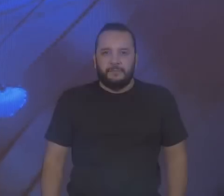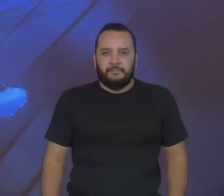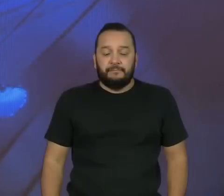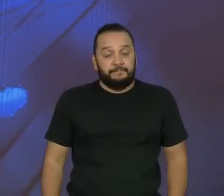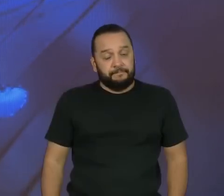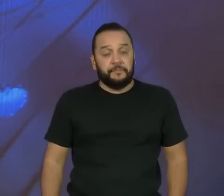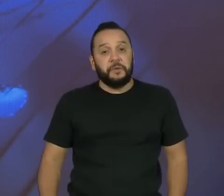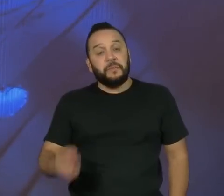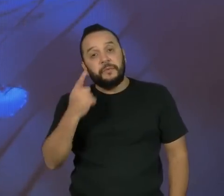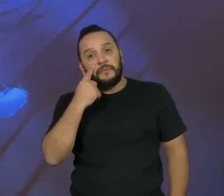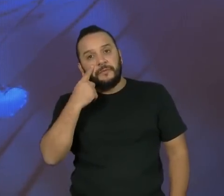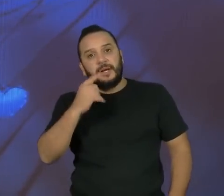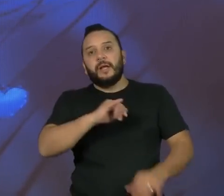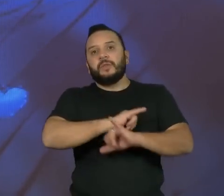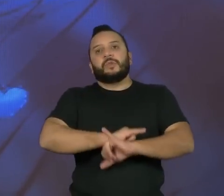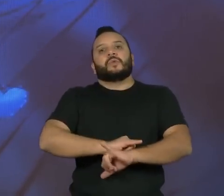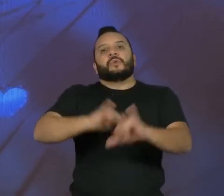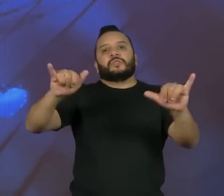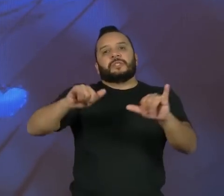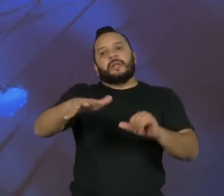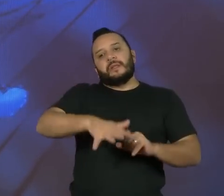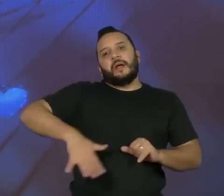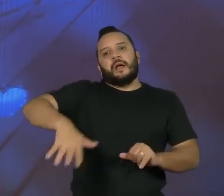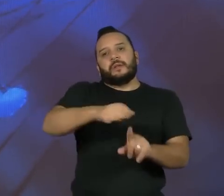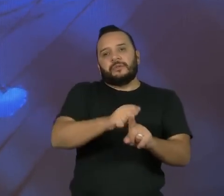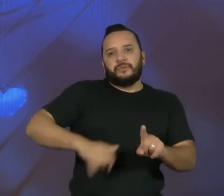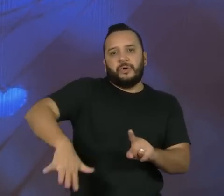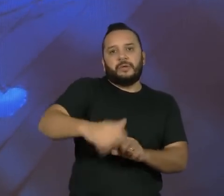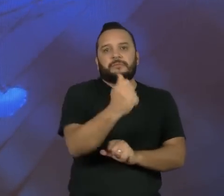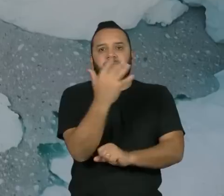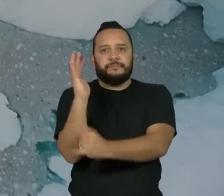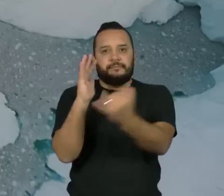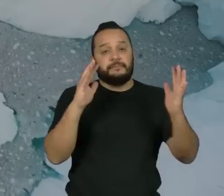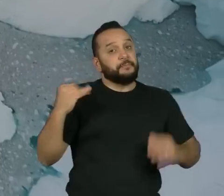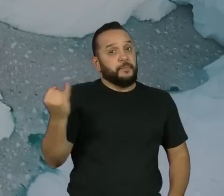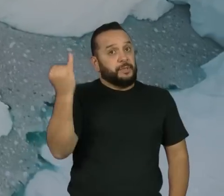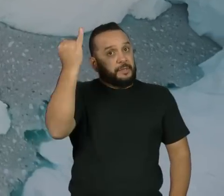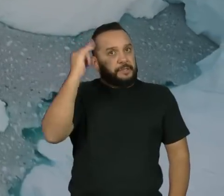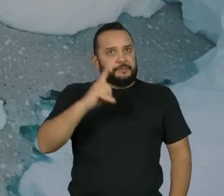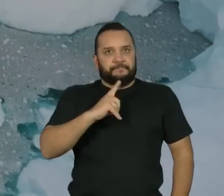Vamos agora às notícias da área socioambiental que tiveram destaque.